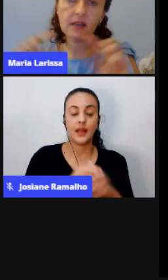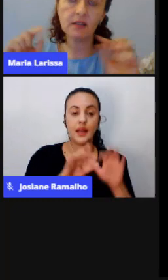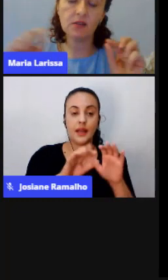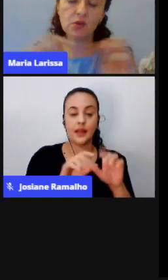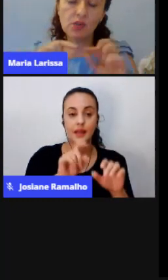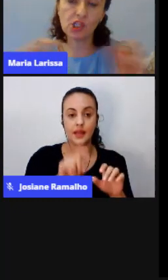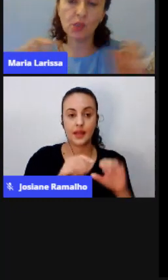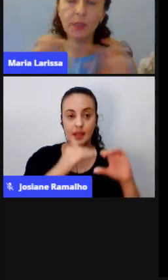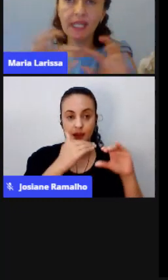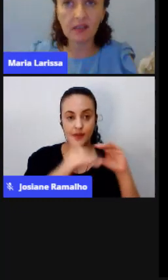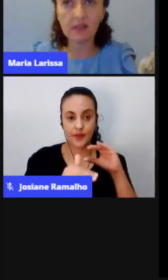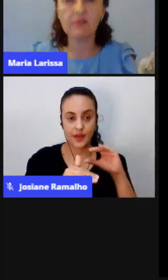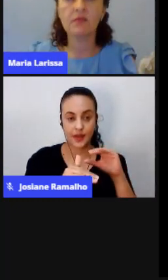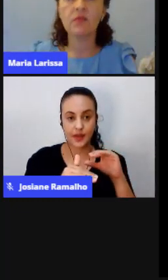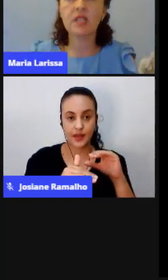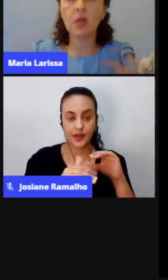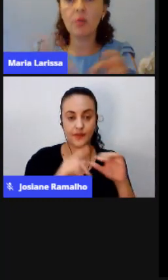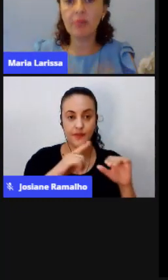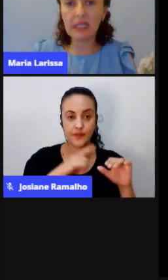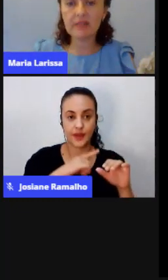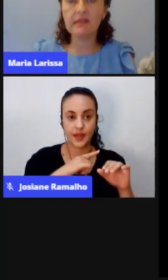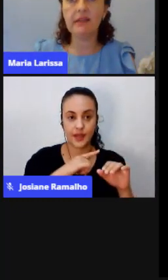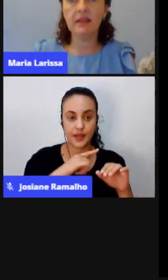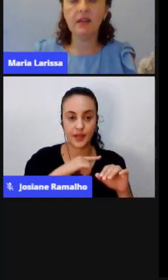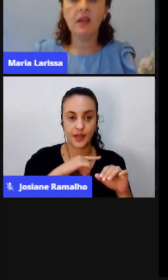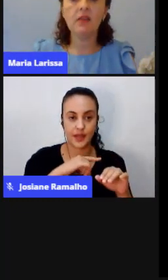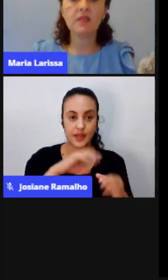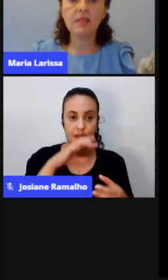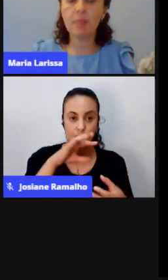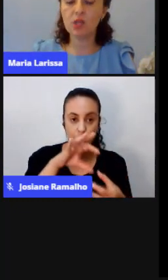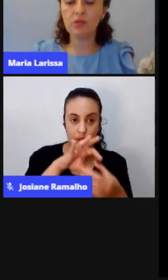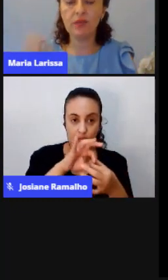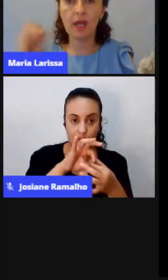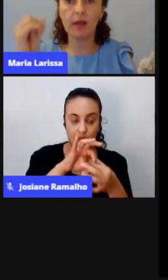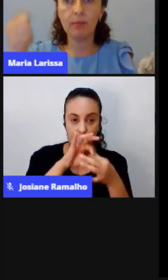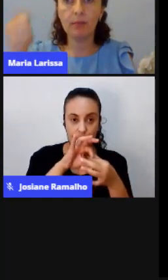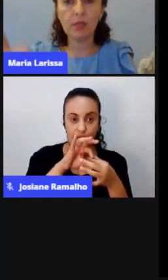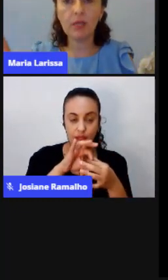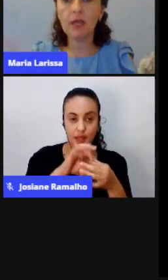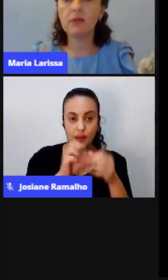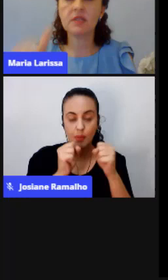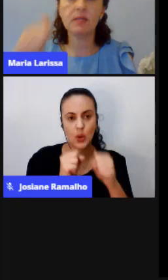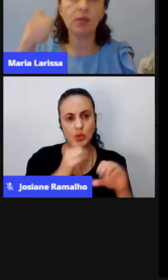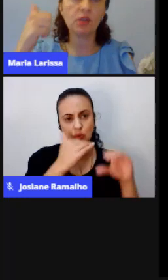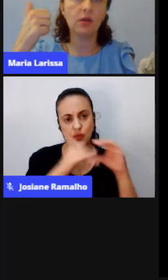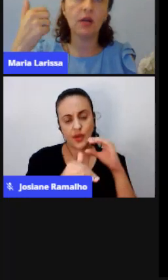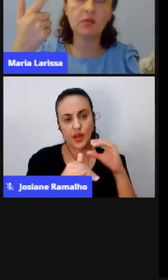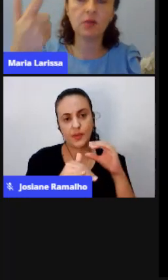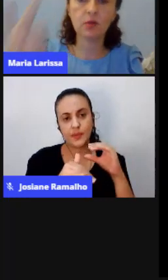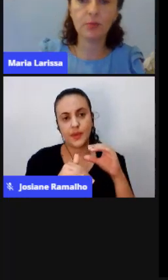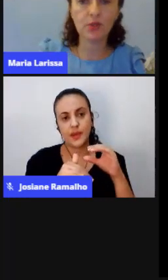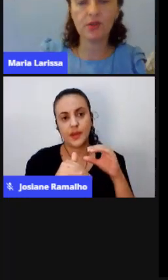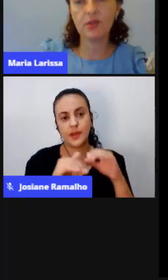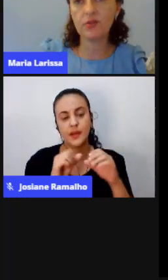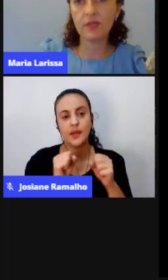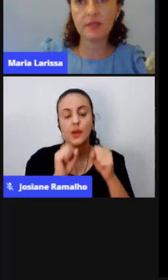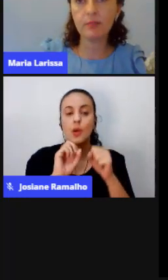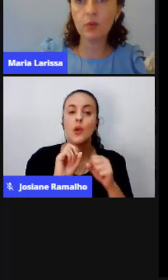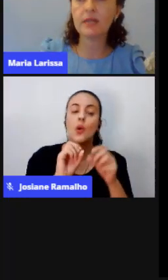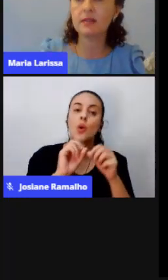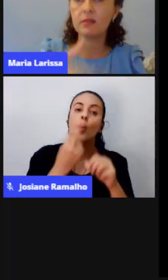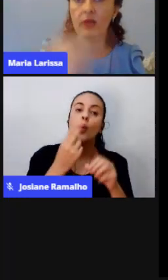vai surgir um link, você copia esse link e você pode enviar por e-mail, você pode colocar no seu grupo